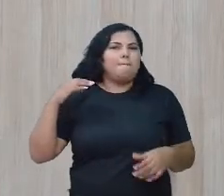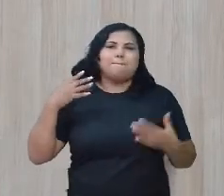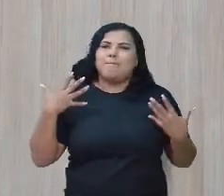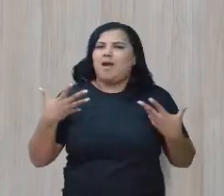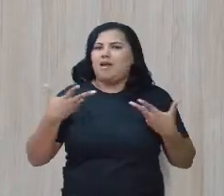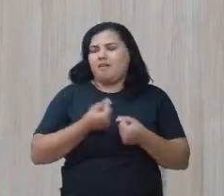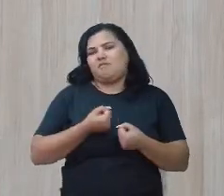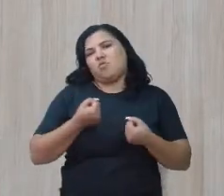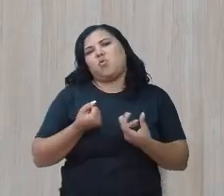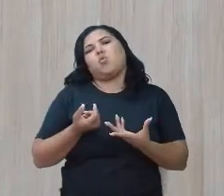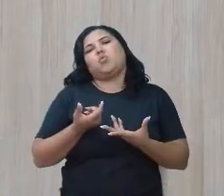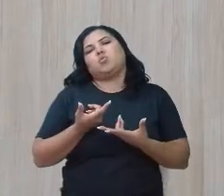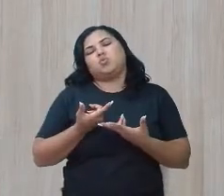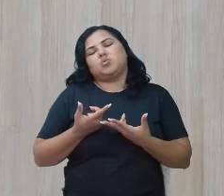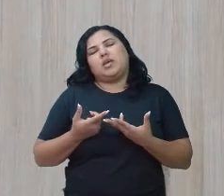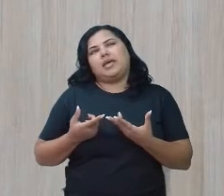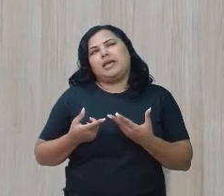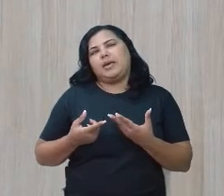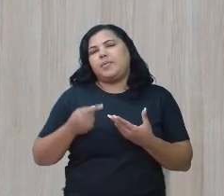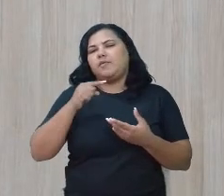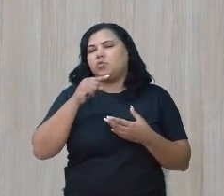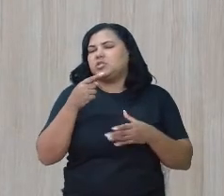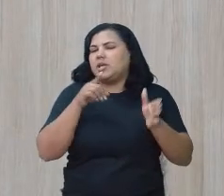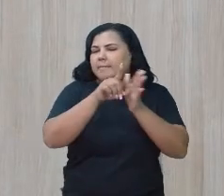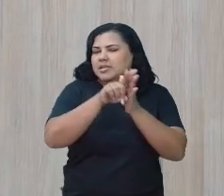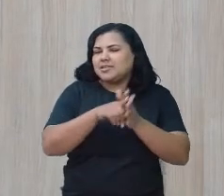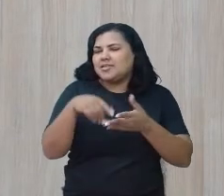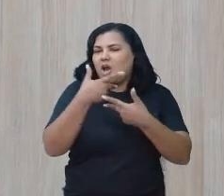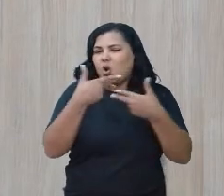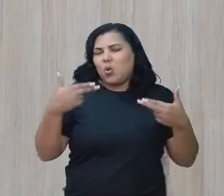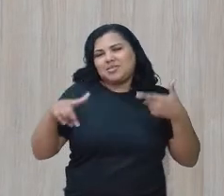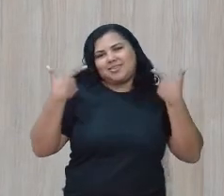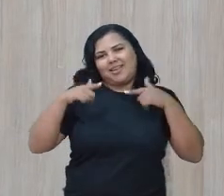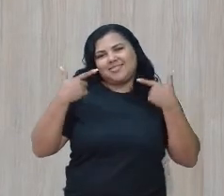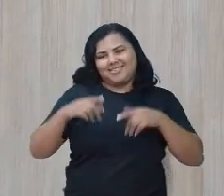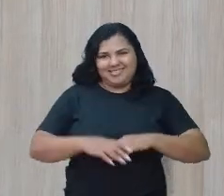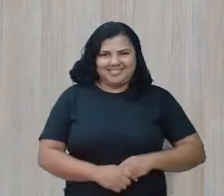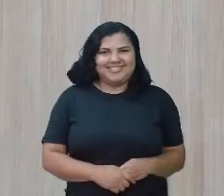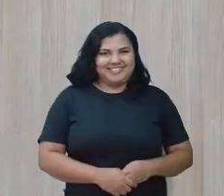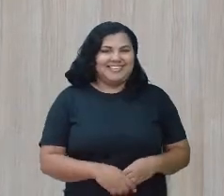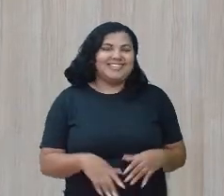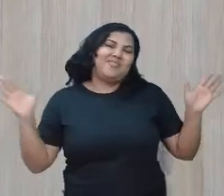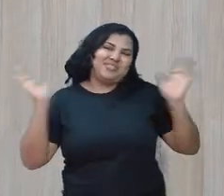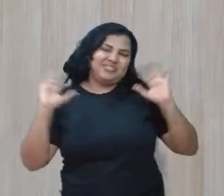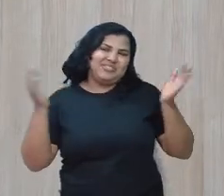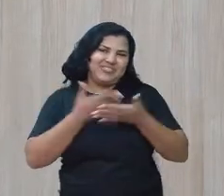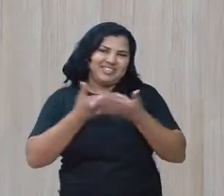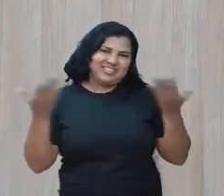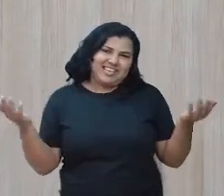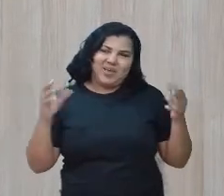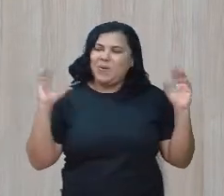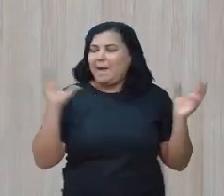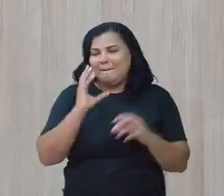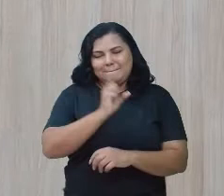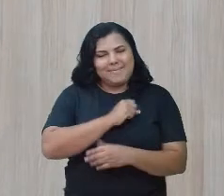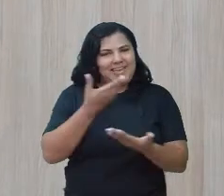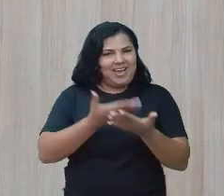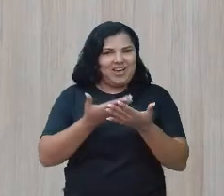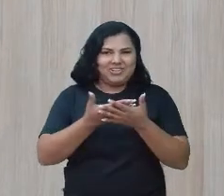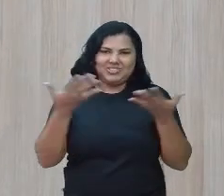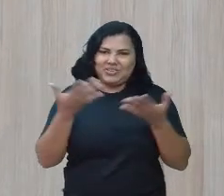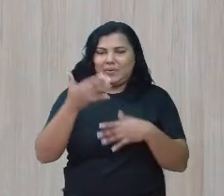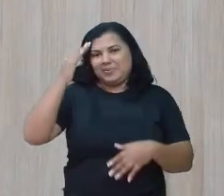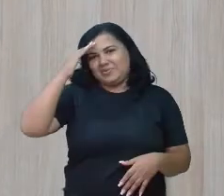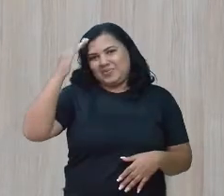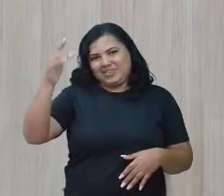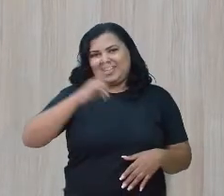uma ótima fonte de coisas engraçadas e divertidas. E é isso, minha gente. Eu estou me despedindo de vocês. Eu adorei a aula de hoje, principalmente